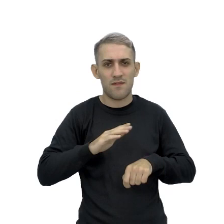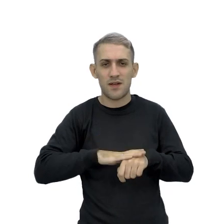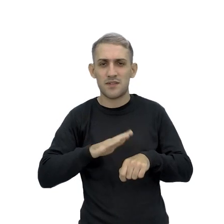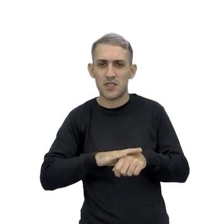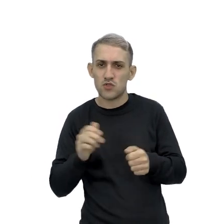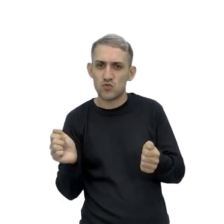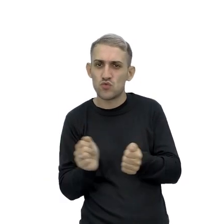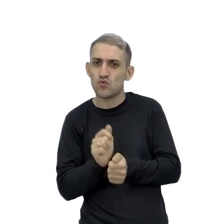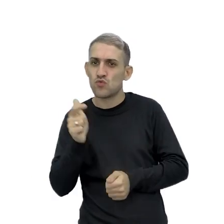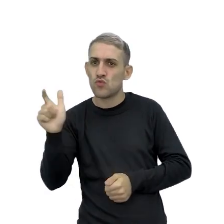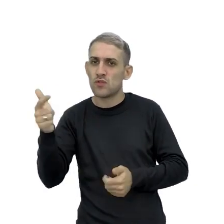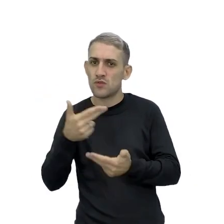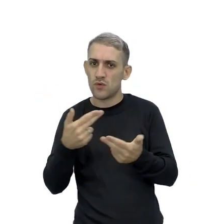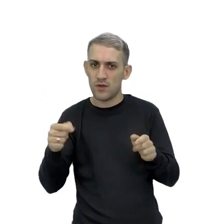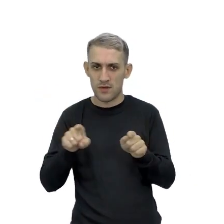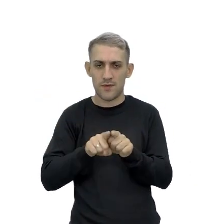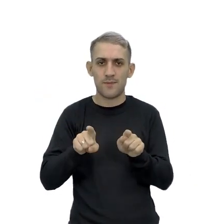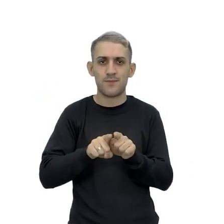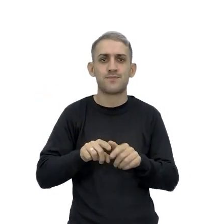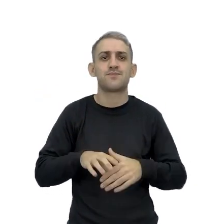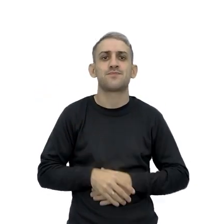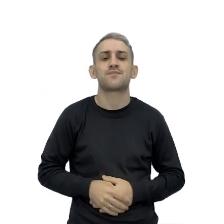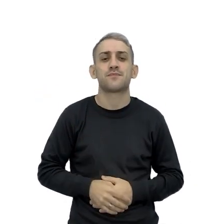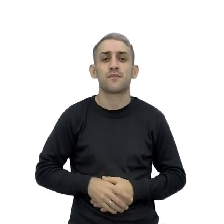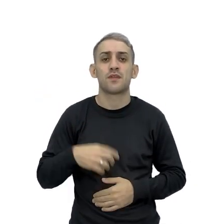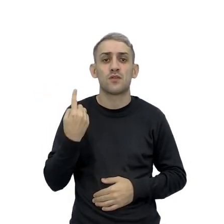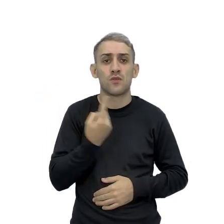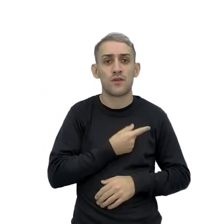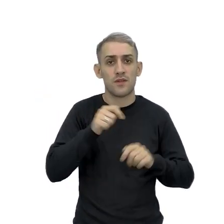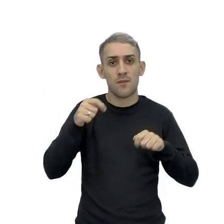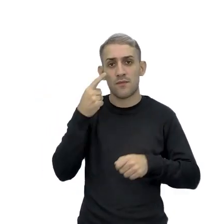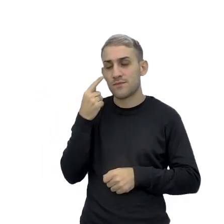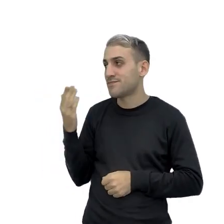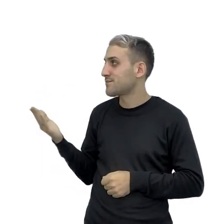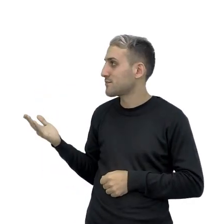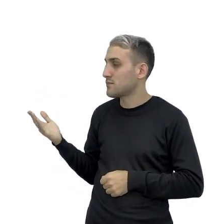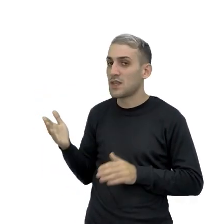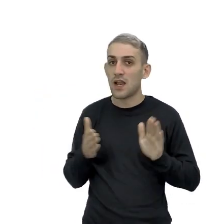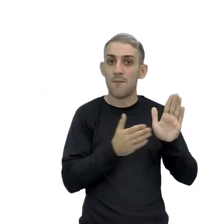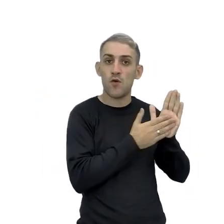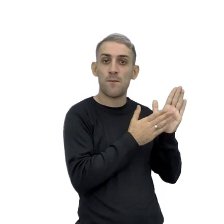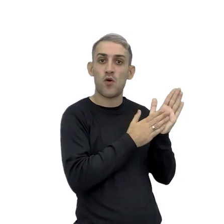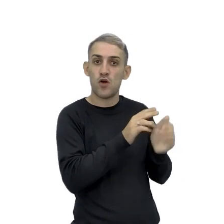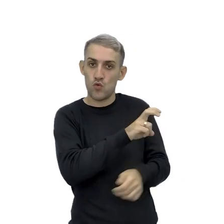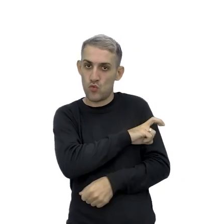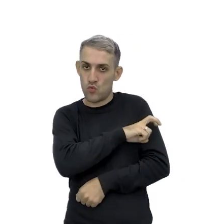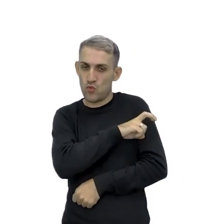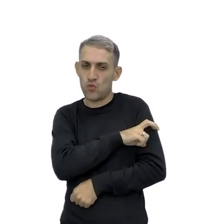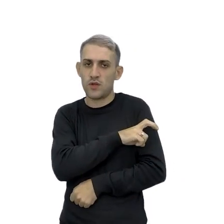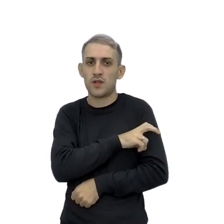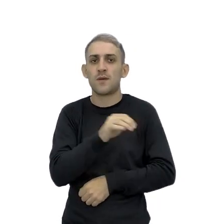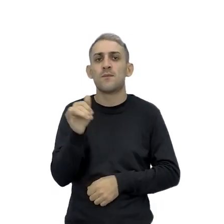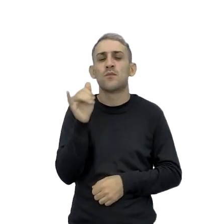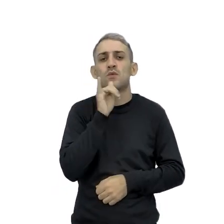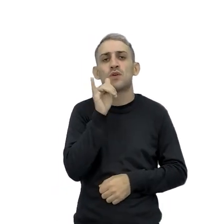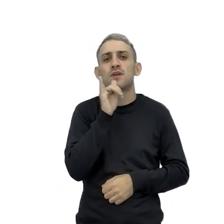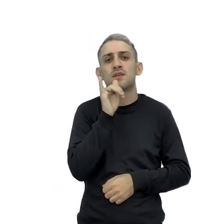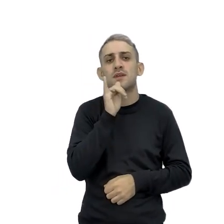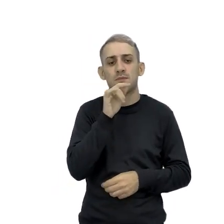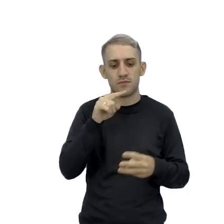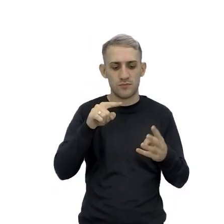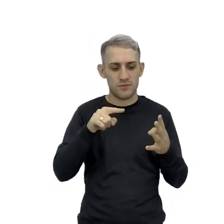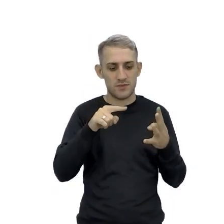lhes forem apresentadas. Nós podemos olhar aqui a proposta do 5º ano também. Nos exemplos